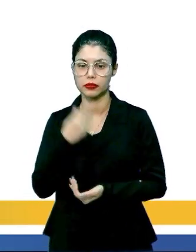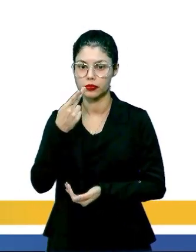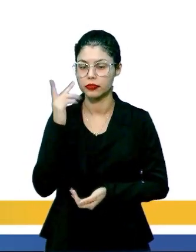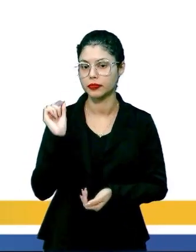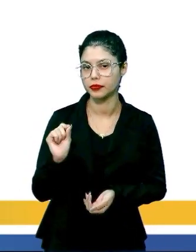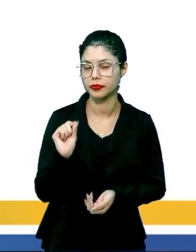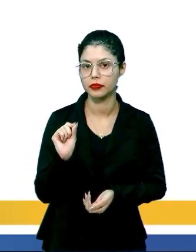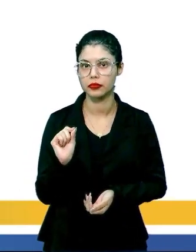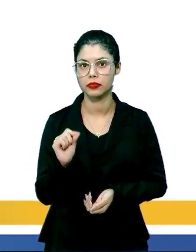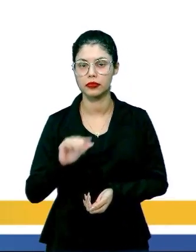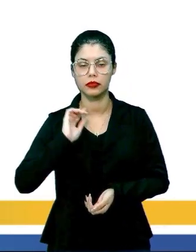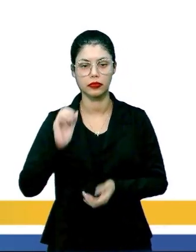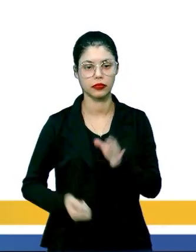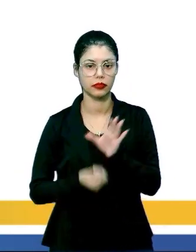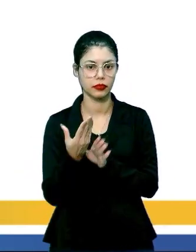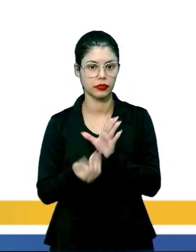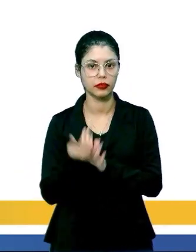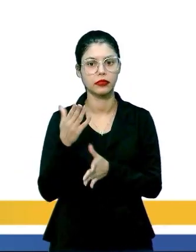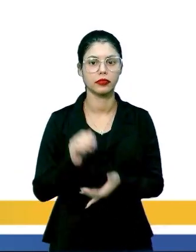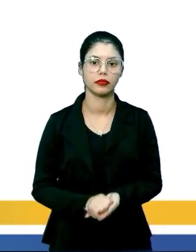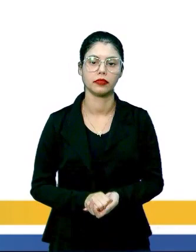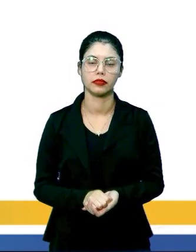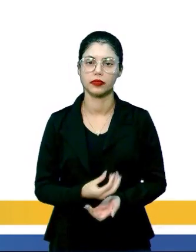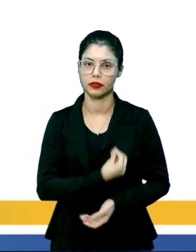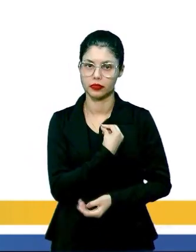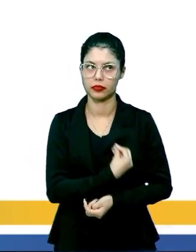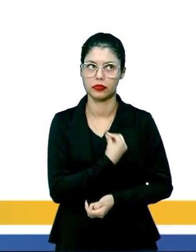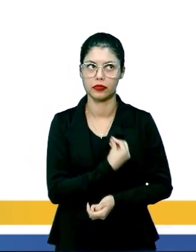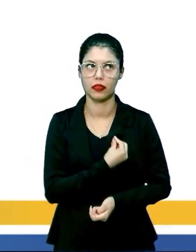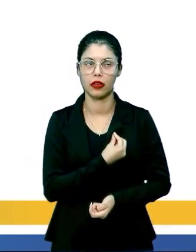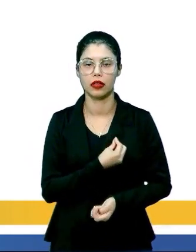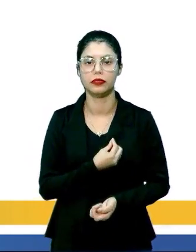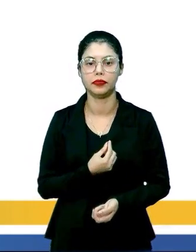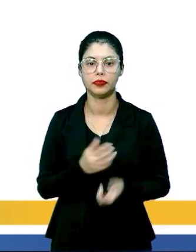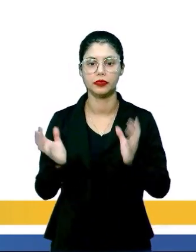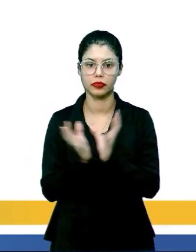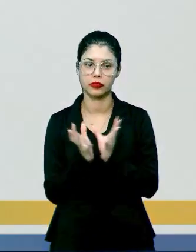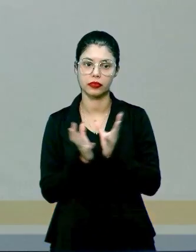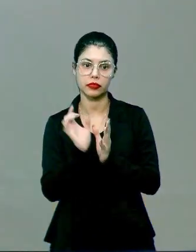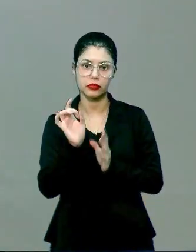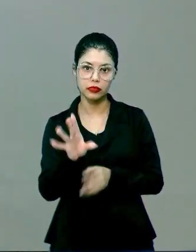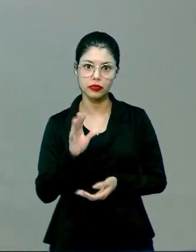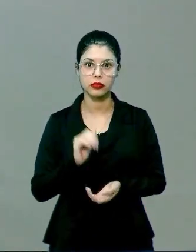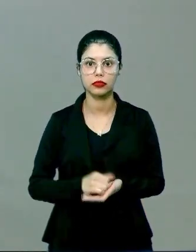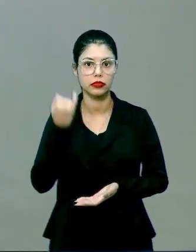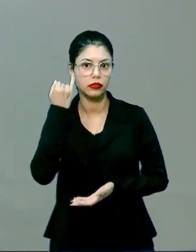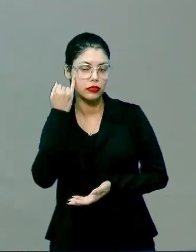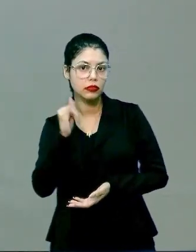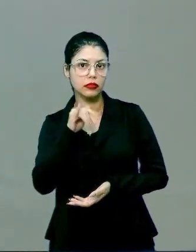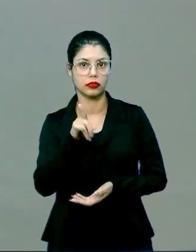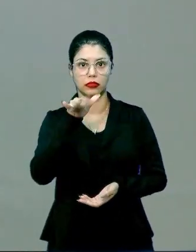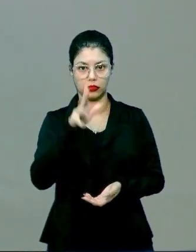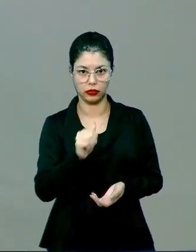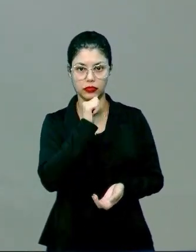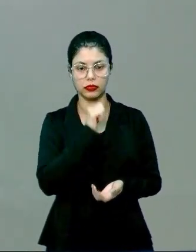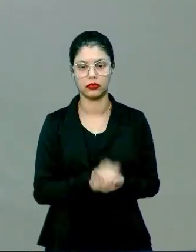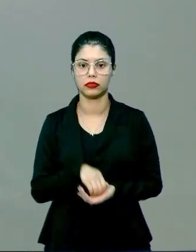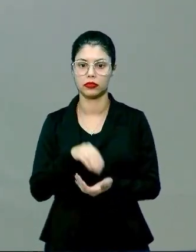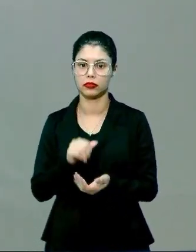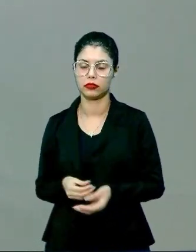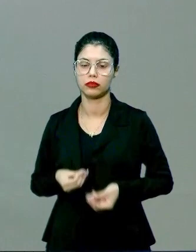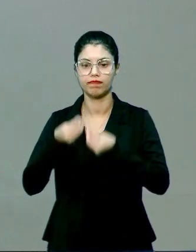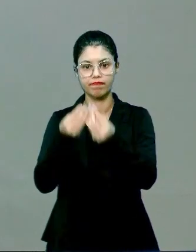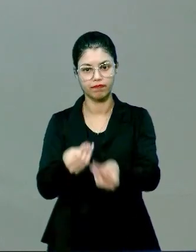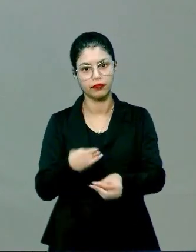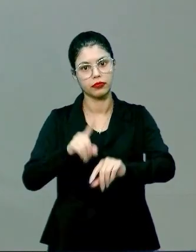dizia que eles iriam prosperar se eles vivessem através dessa comunidade. Só que essa ideologia de desapego aos